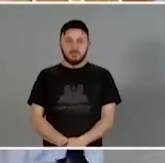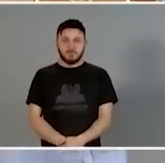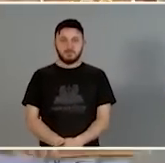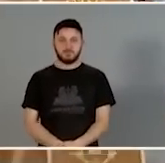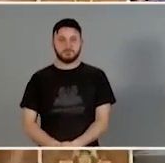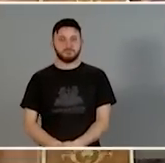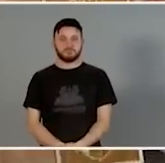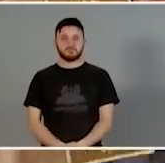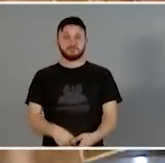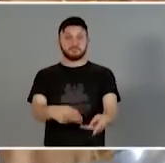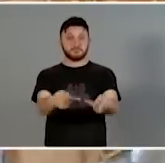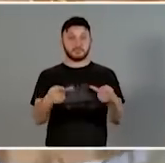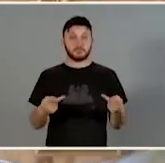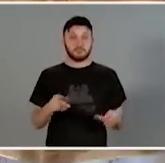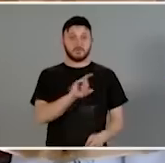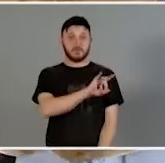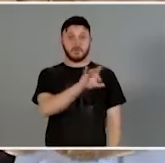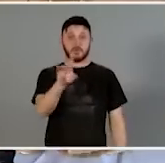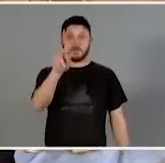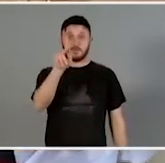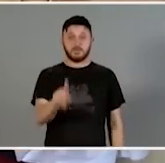E eu convido cada padre: